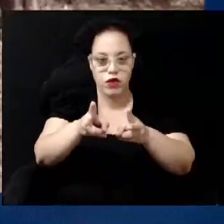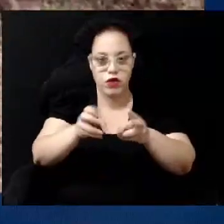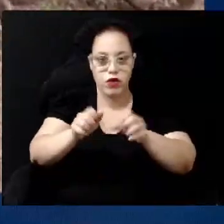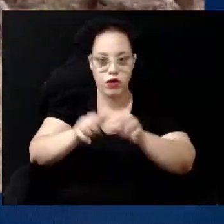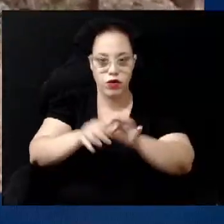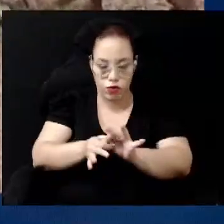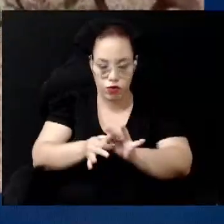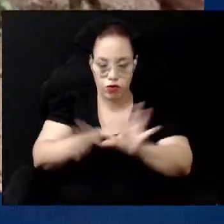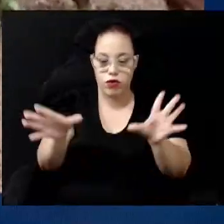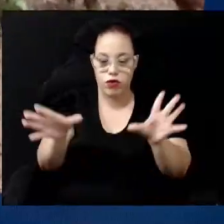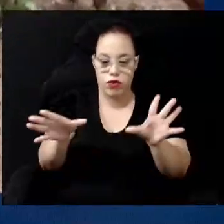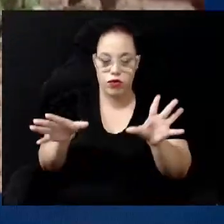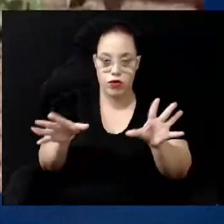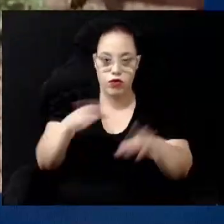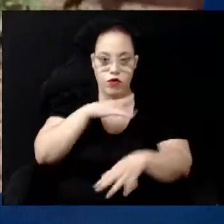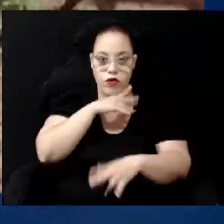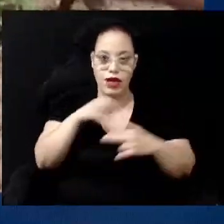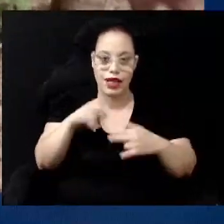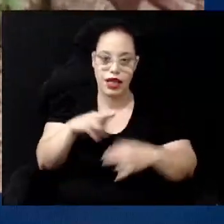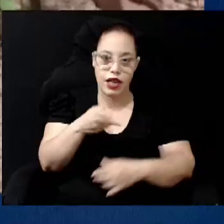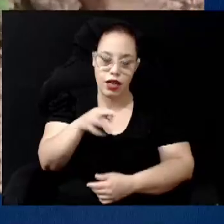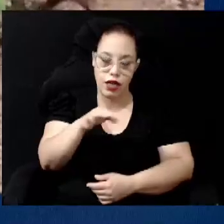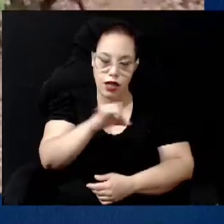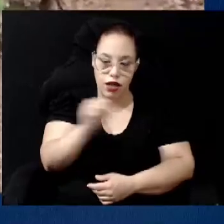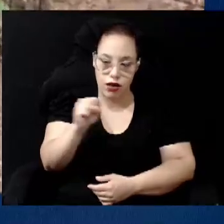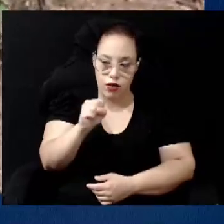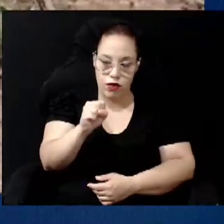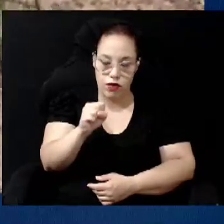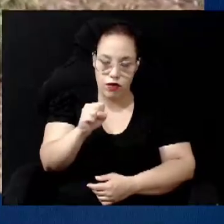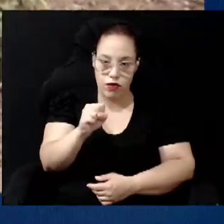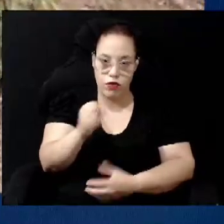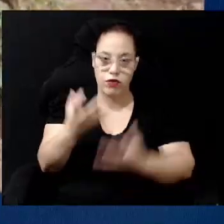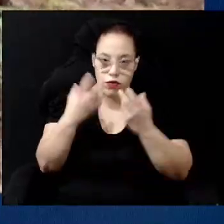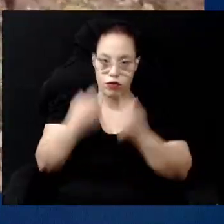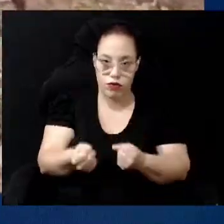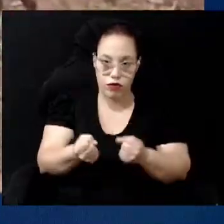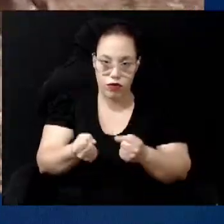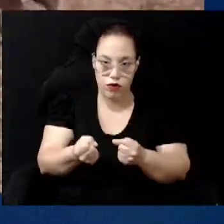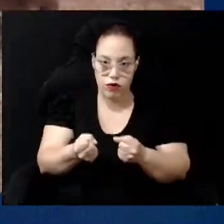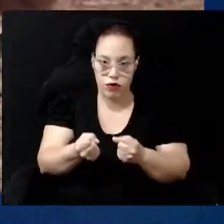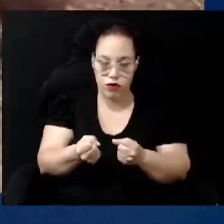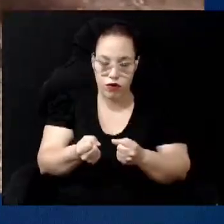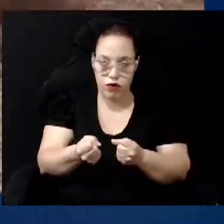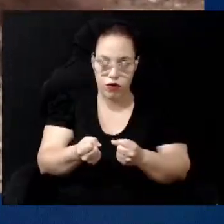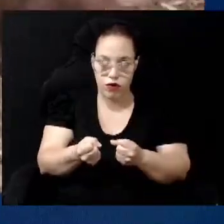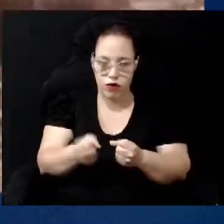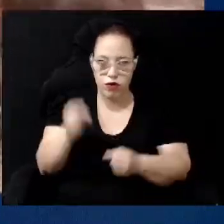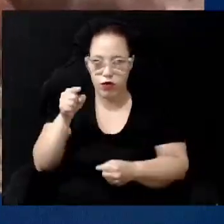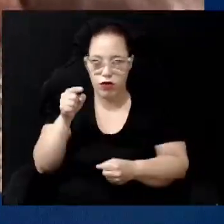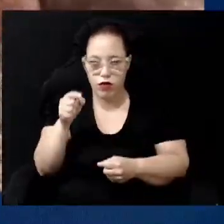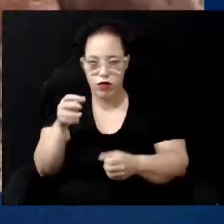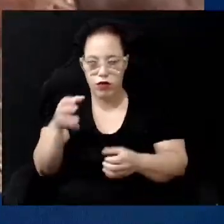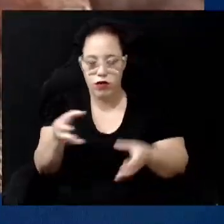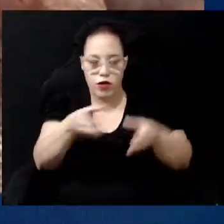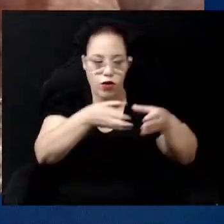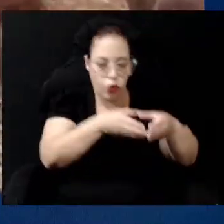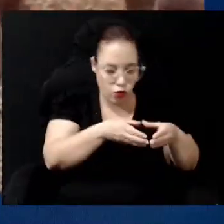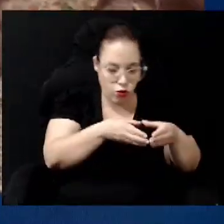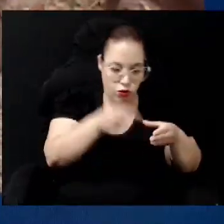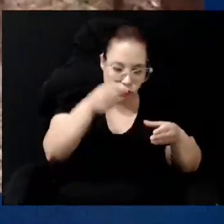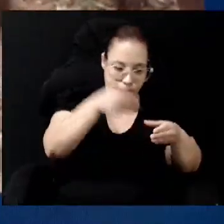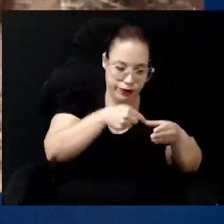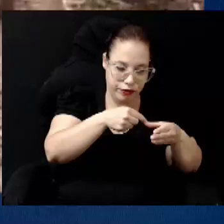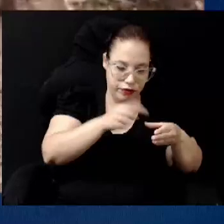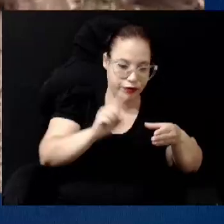animais esterilizados e captura dos animais satélites, aqueles que pertencem ao grupo, mas não